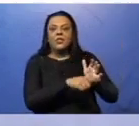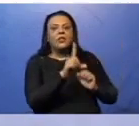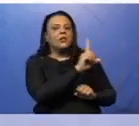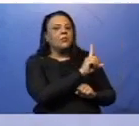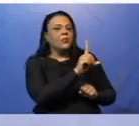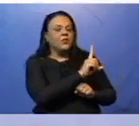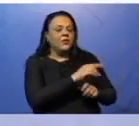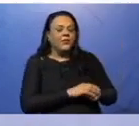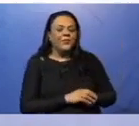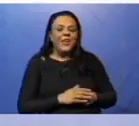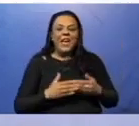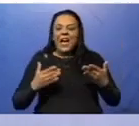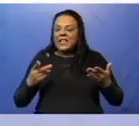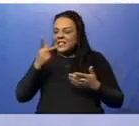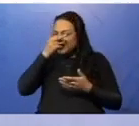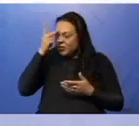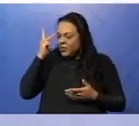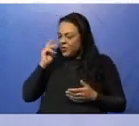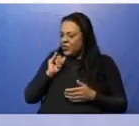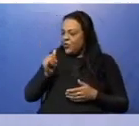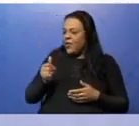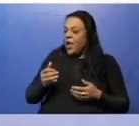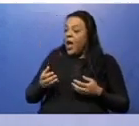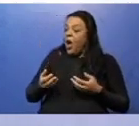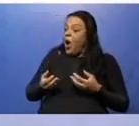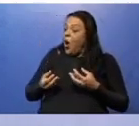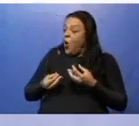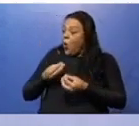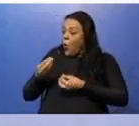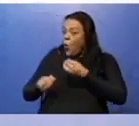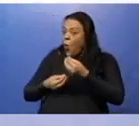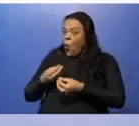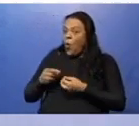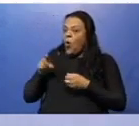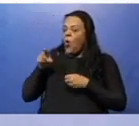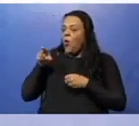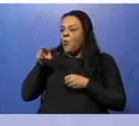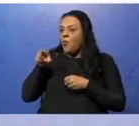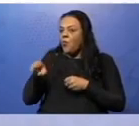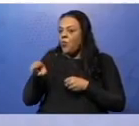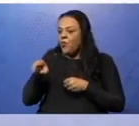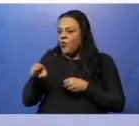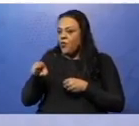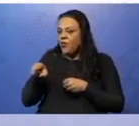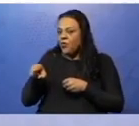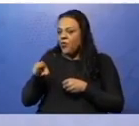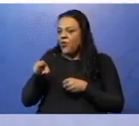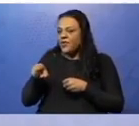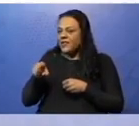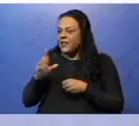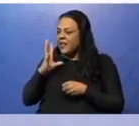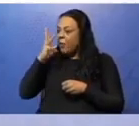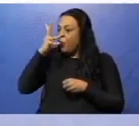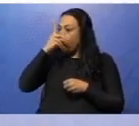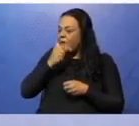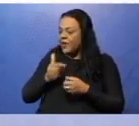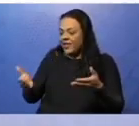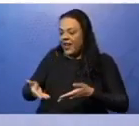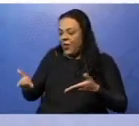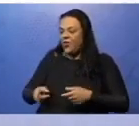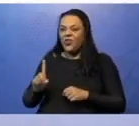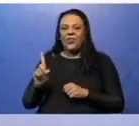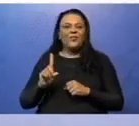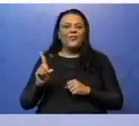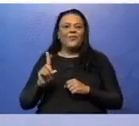vai te elogiar e fala assim, nossa, como você está bonita hoje, não pensa que é um elogio não, viu? Porque se você